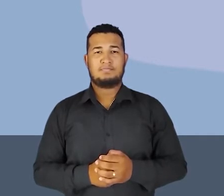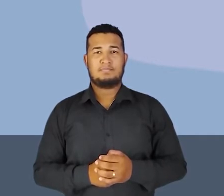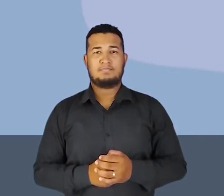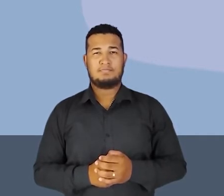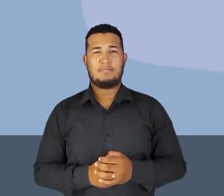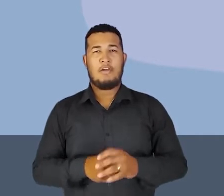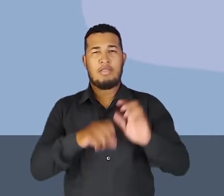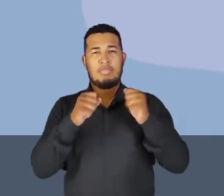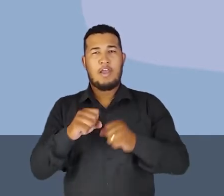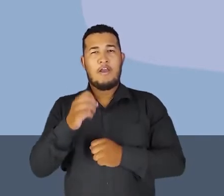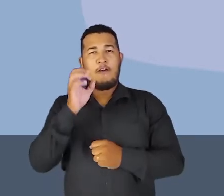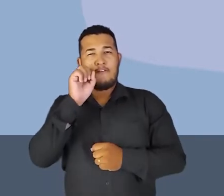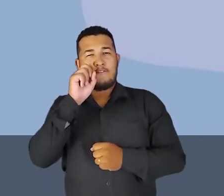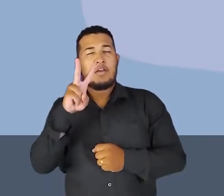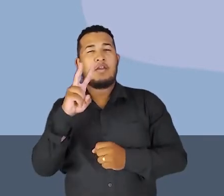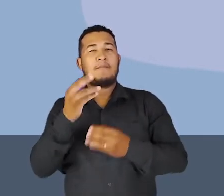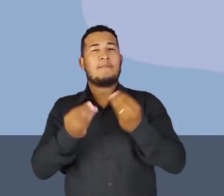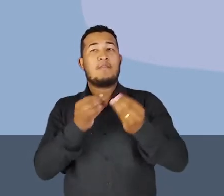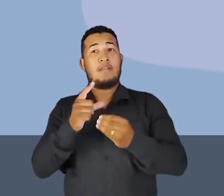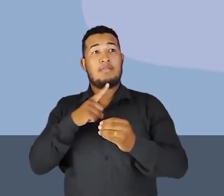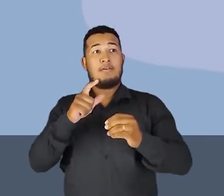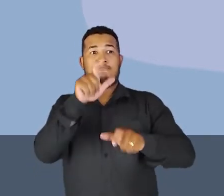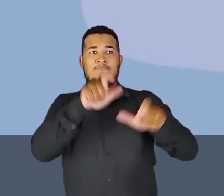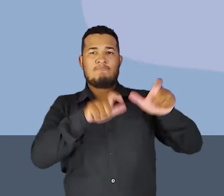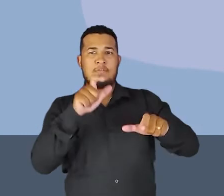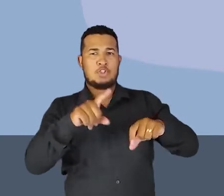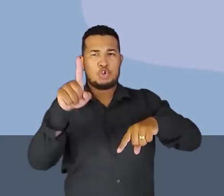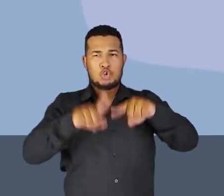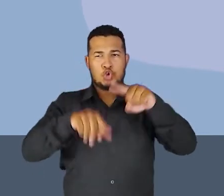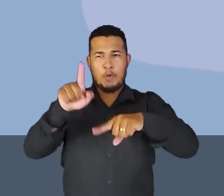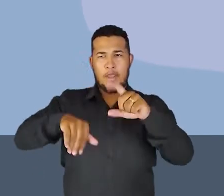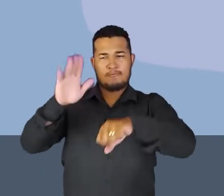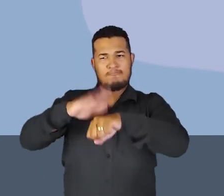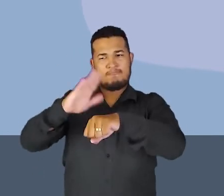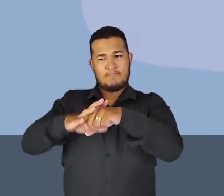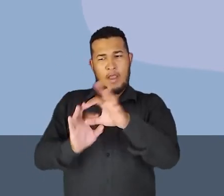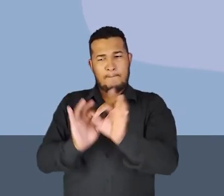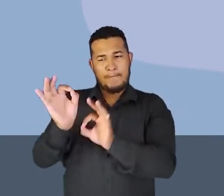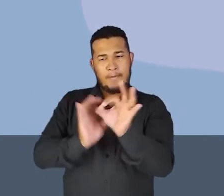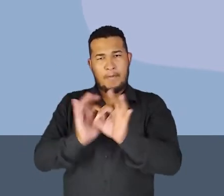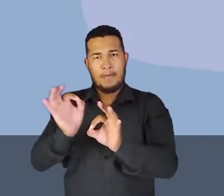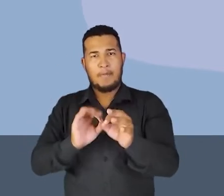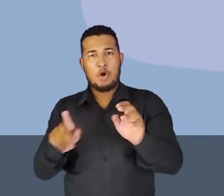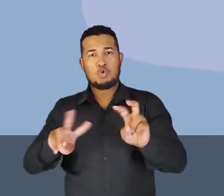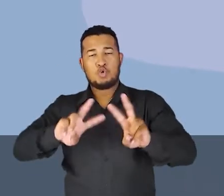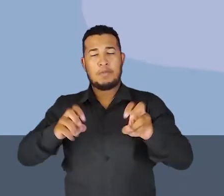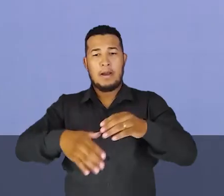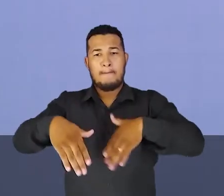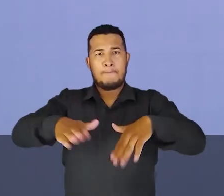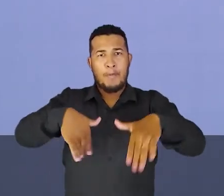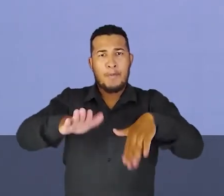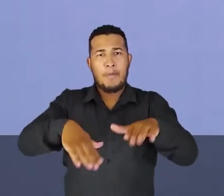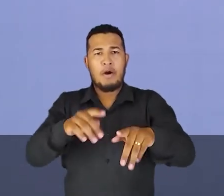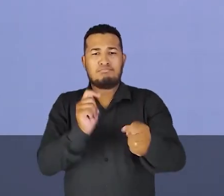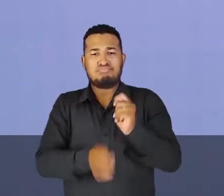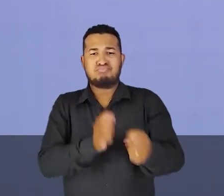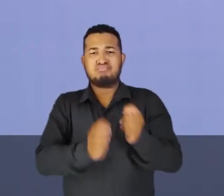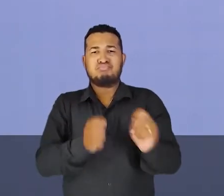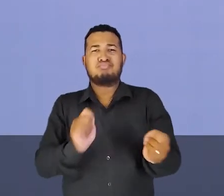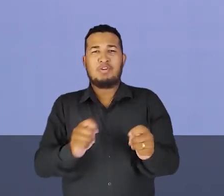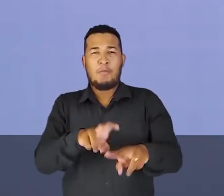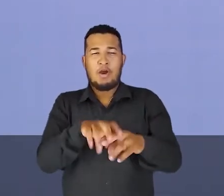Podemos apreciar um pouco também do trabalho dos instrumentos construídos pelo grupo, né, que são instrumentos de percussão feitos com tubos de PVC.